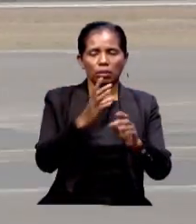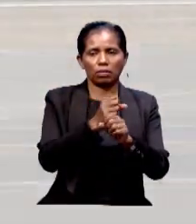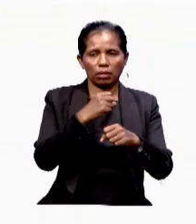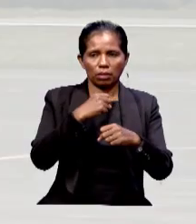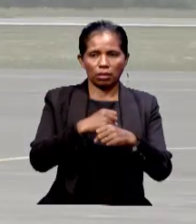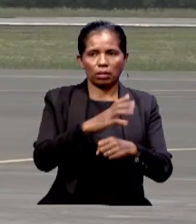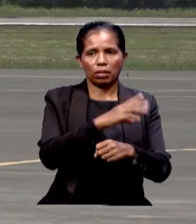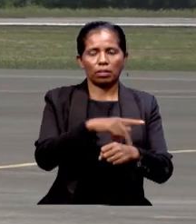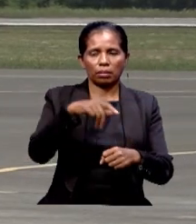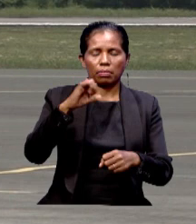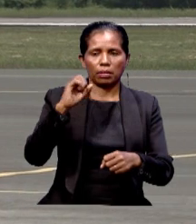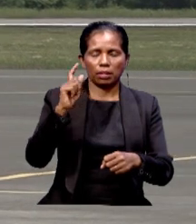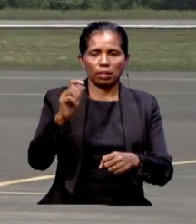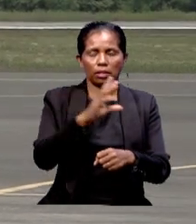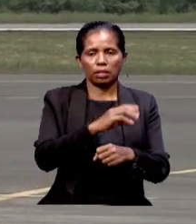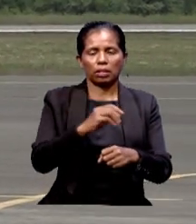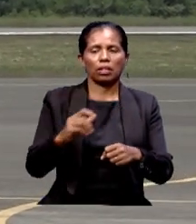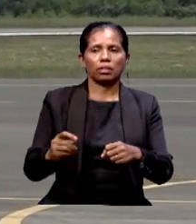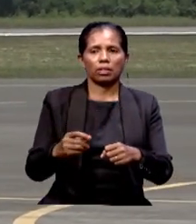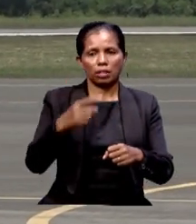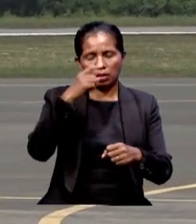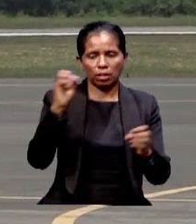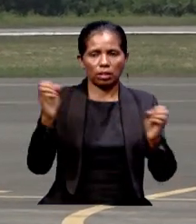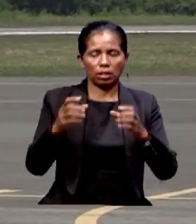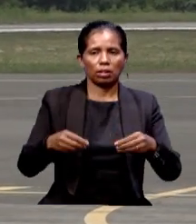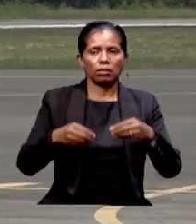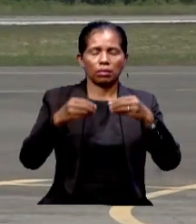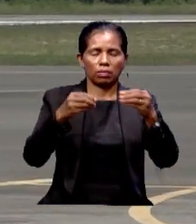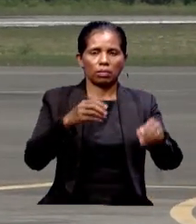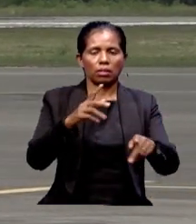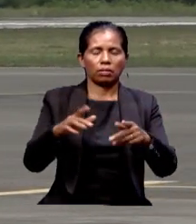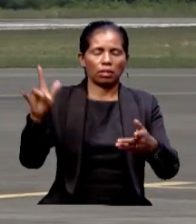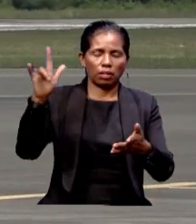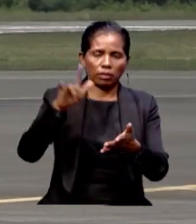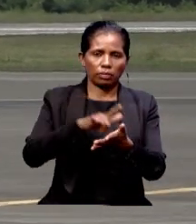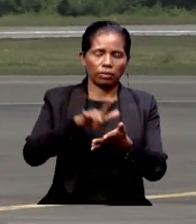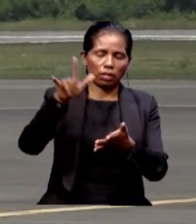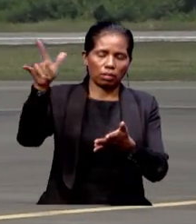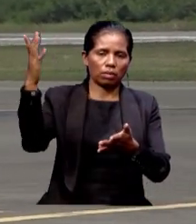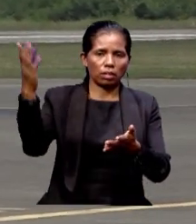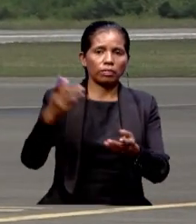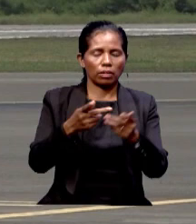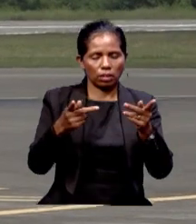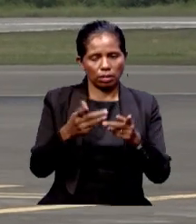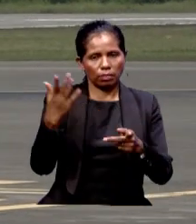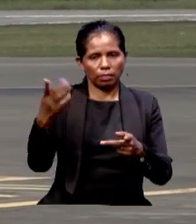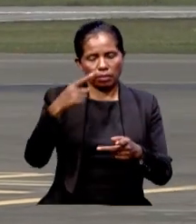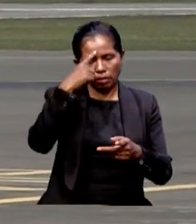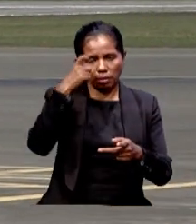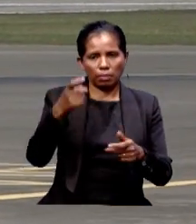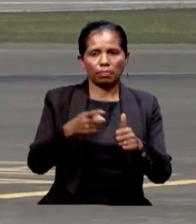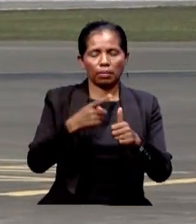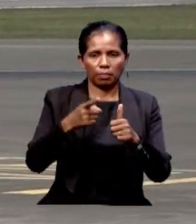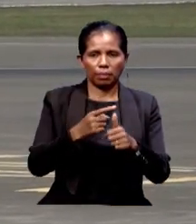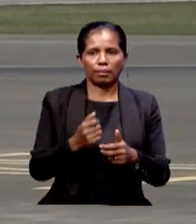alargamento pista no terminal, também se afeta a operação avião e aeroporto. Também a primeira fase, né,